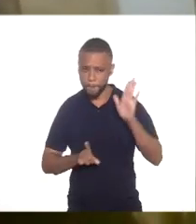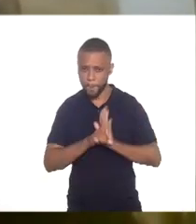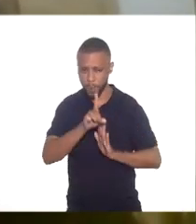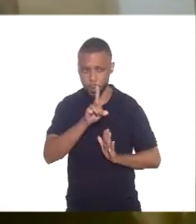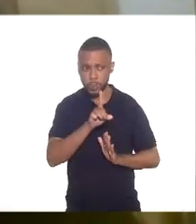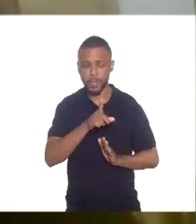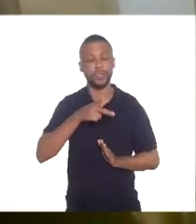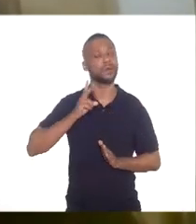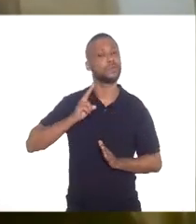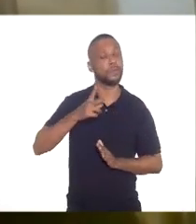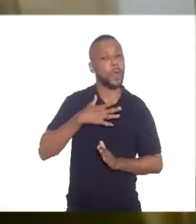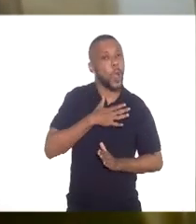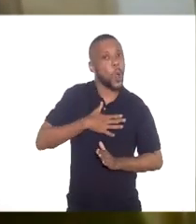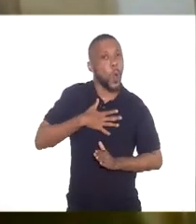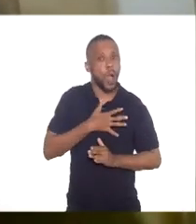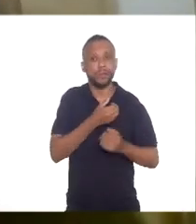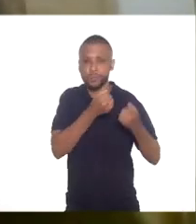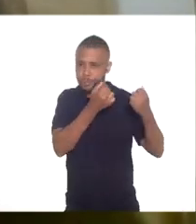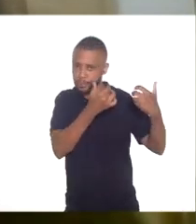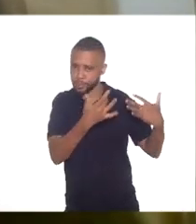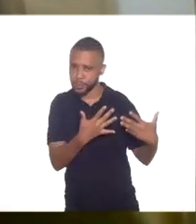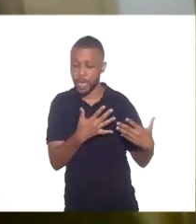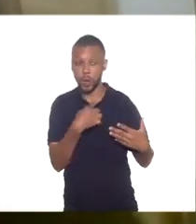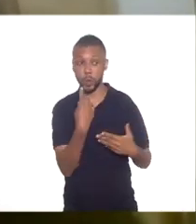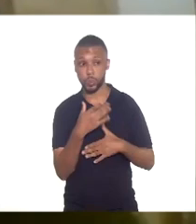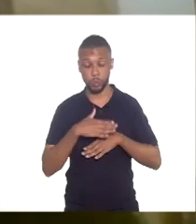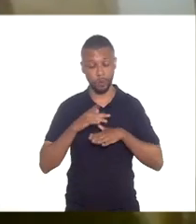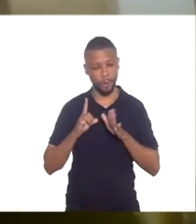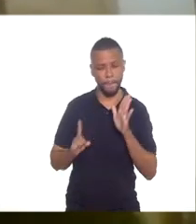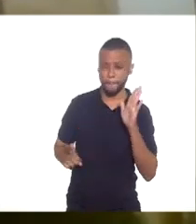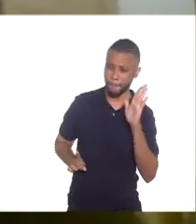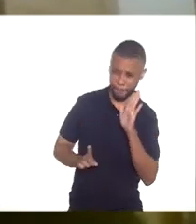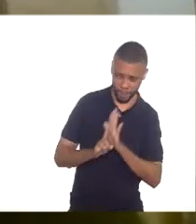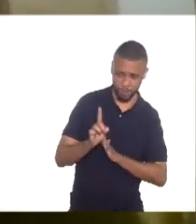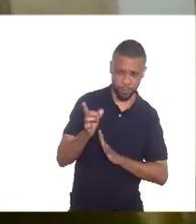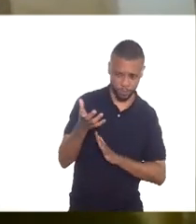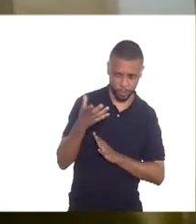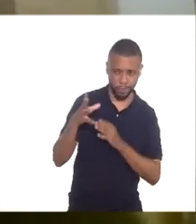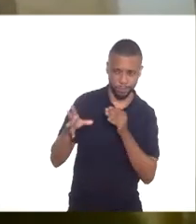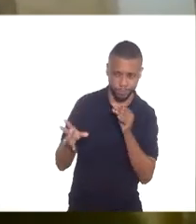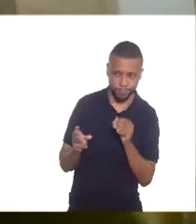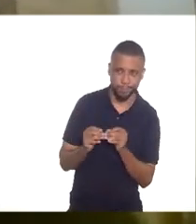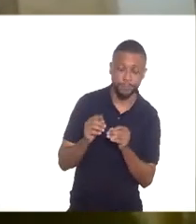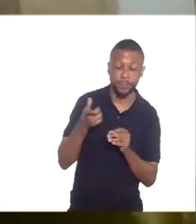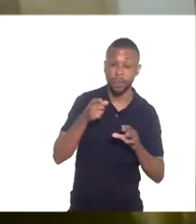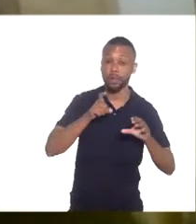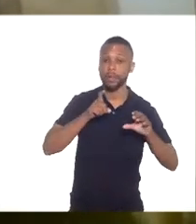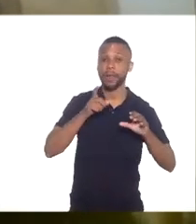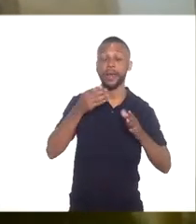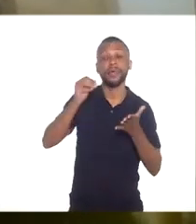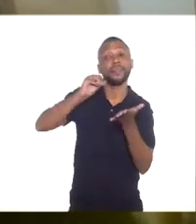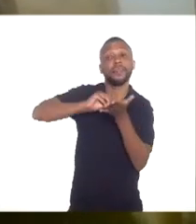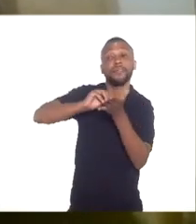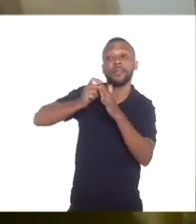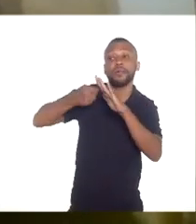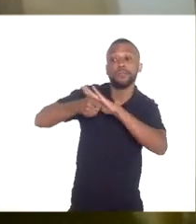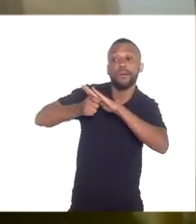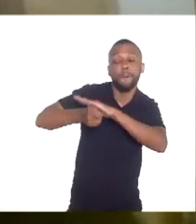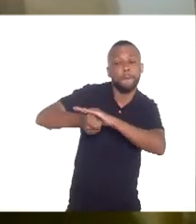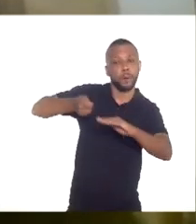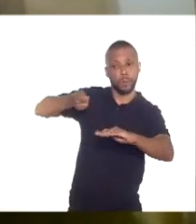fazer. Né? Então, quando a gente faz essa pergunta, eu digo assim: olha, esse desinvestimento